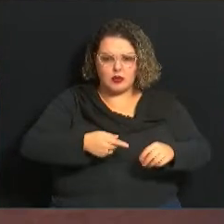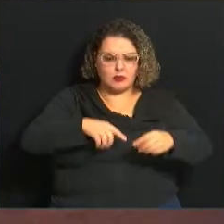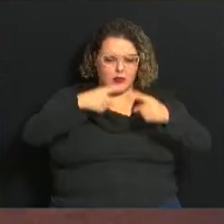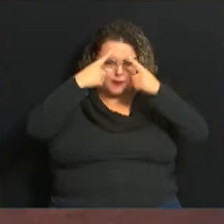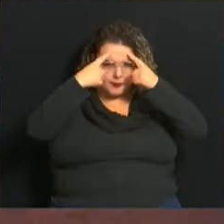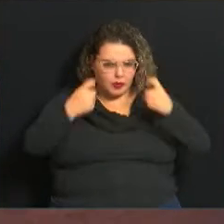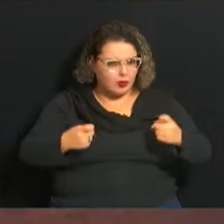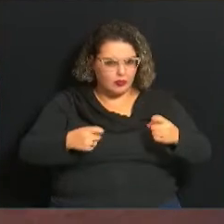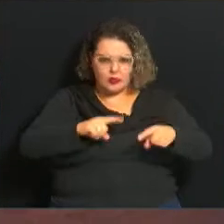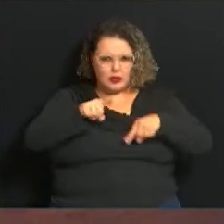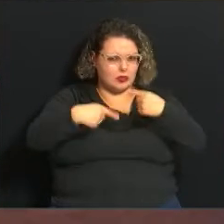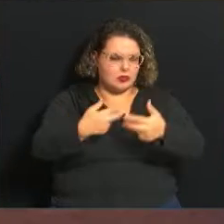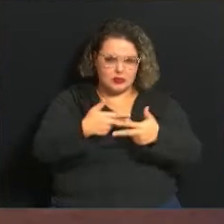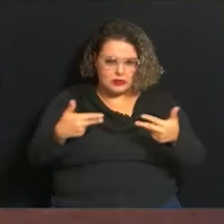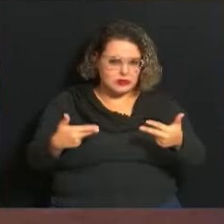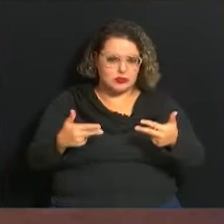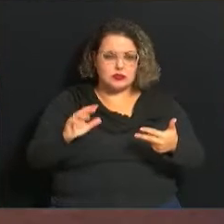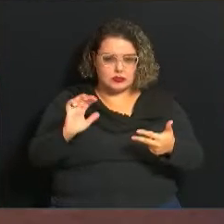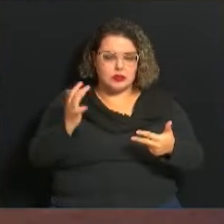série de outras situações, né?